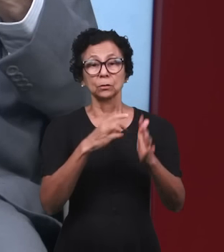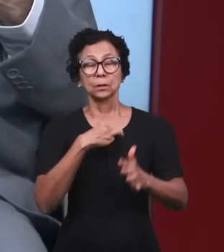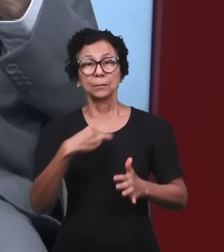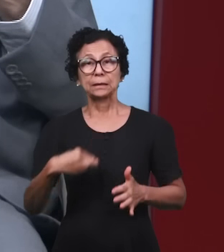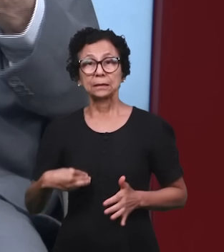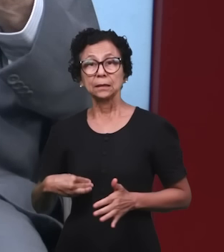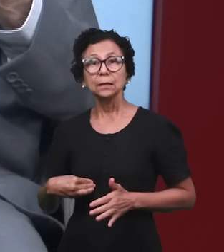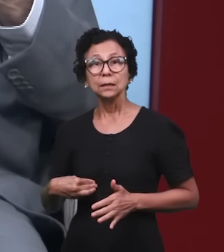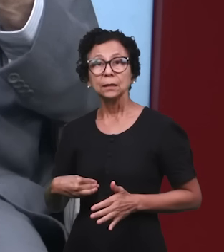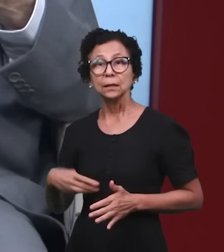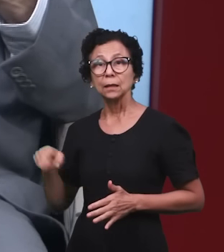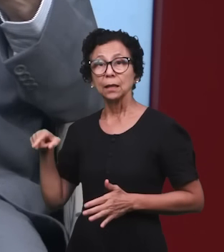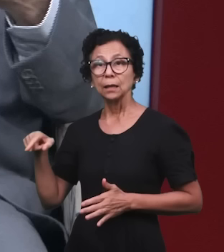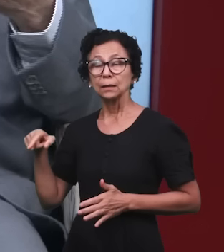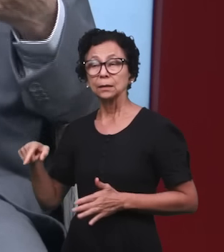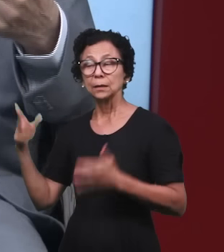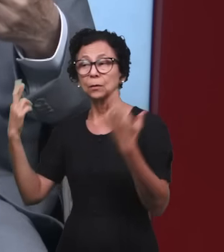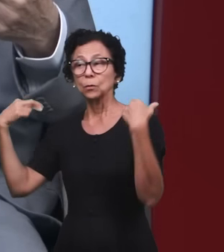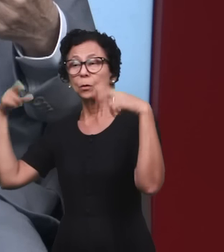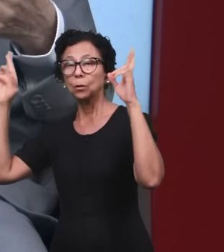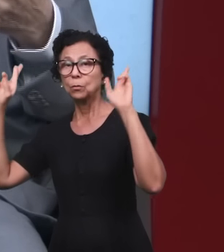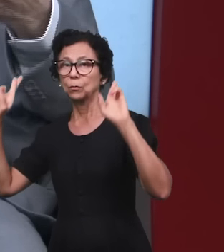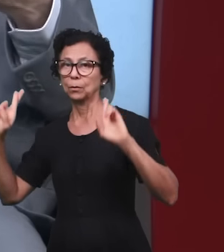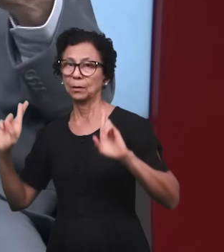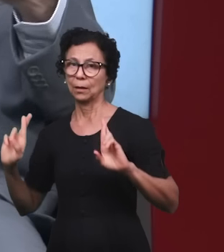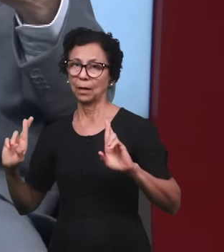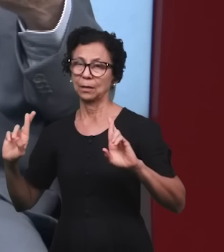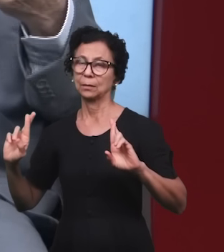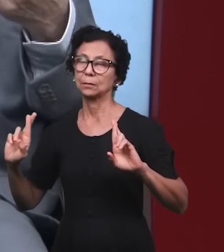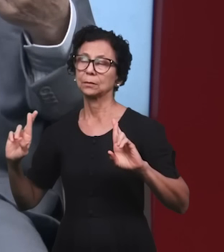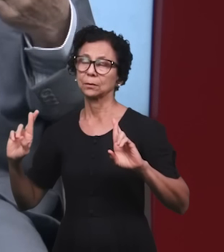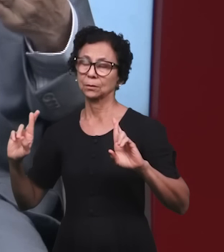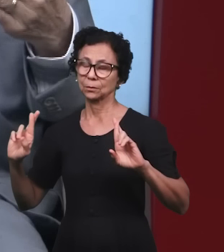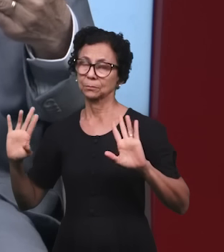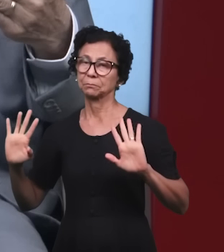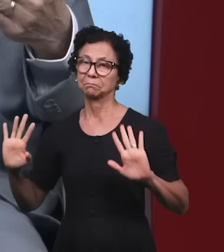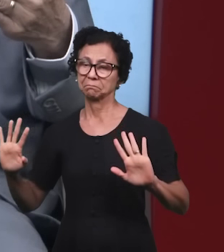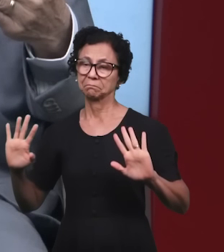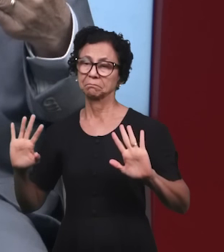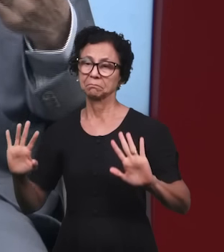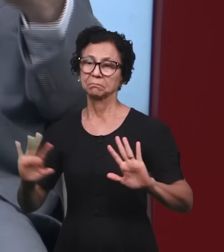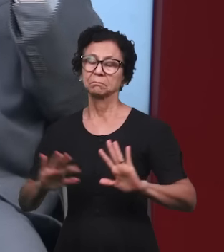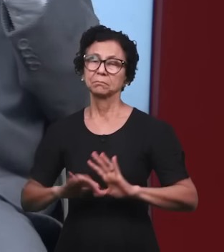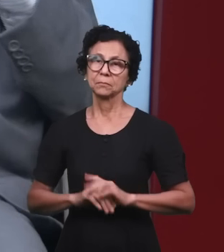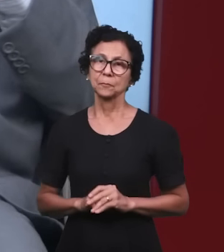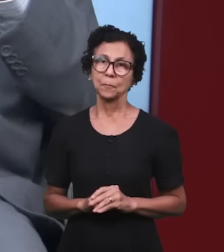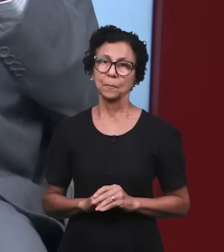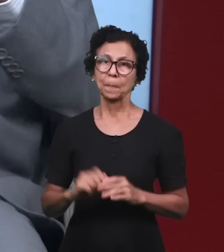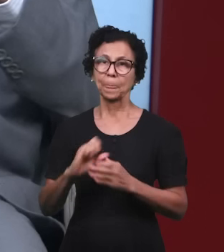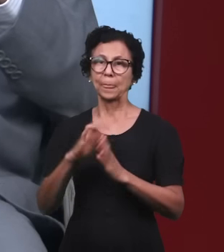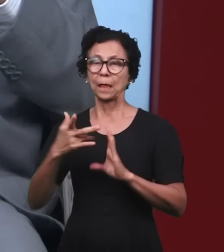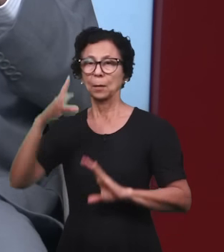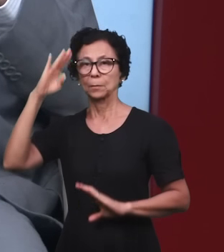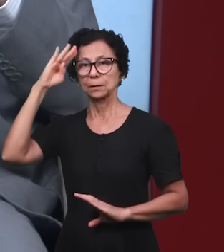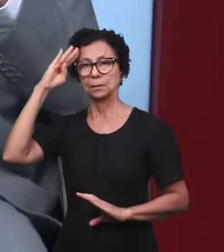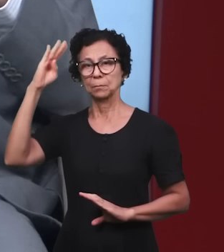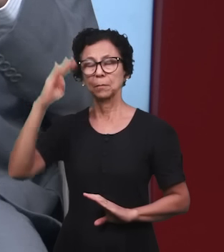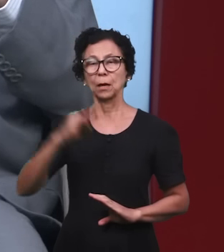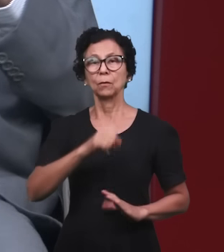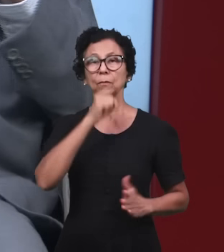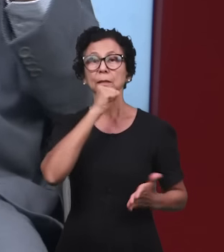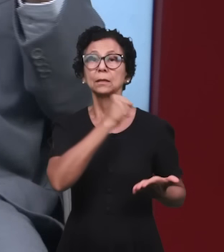atributo principal é o Cordeiro. Merece destaque. Atributo principal de Jesus no